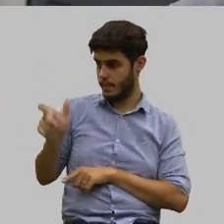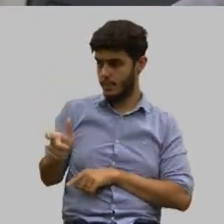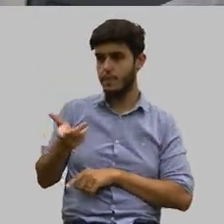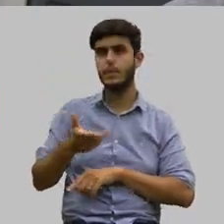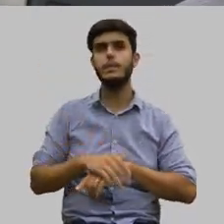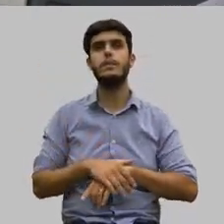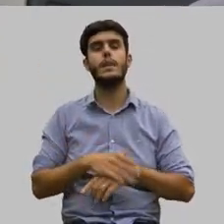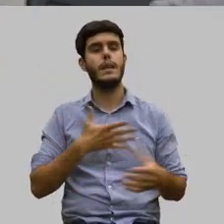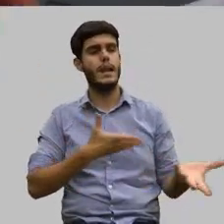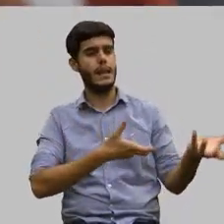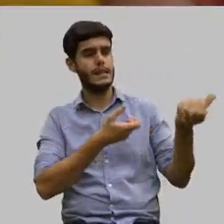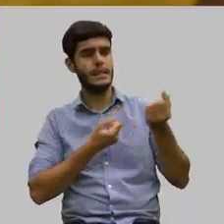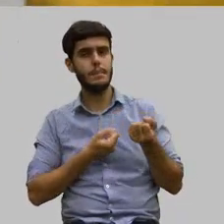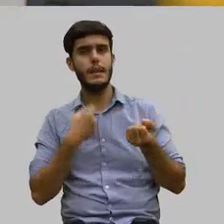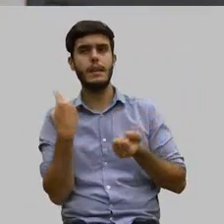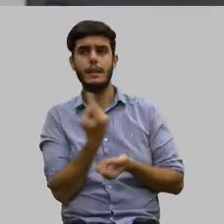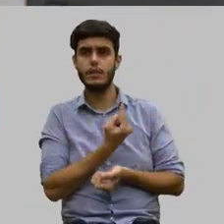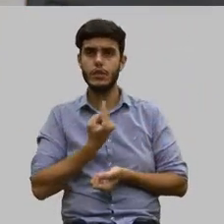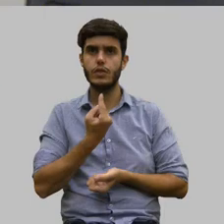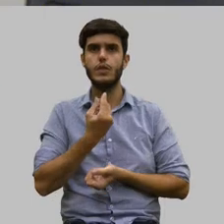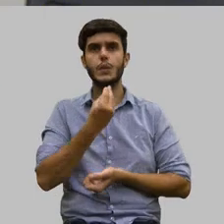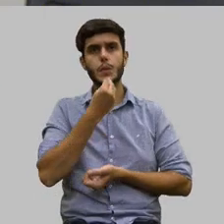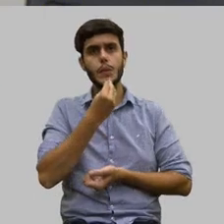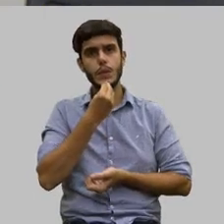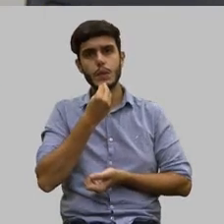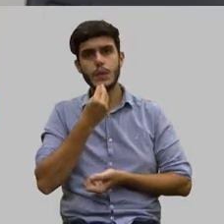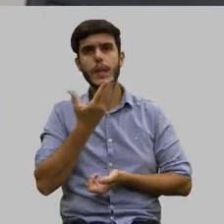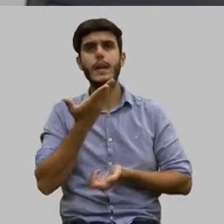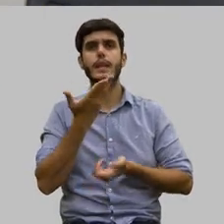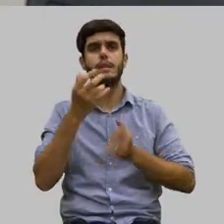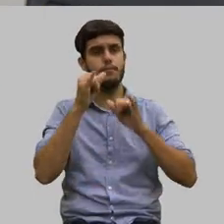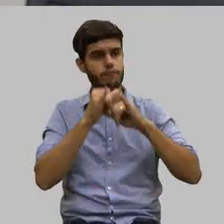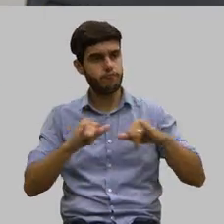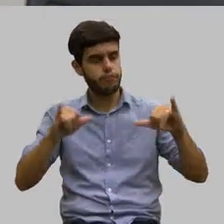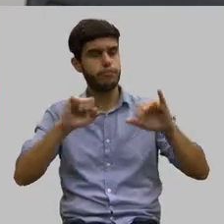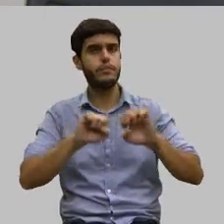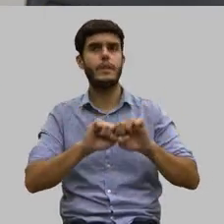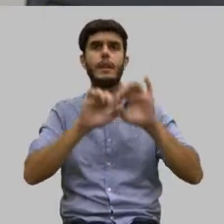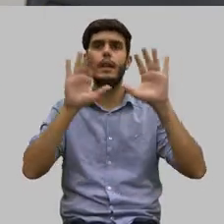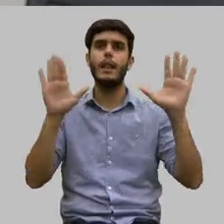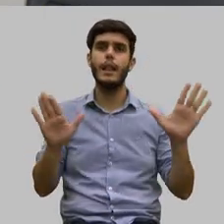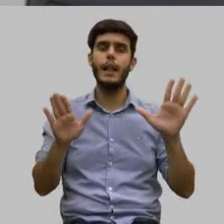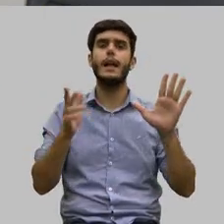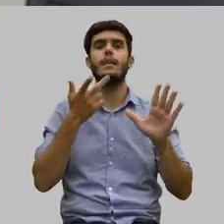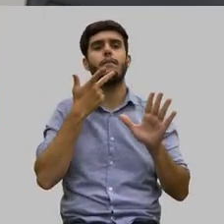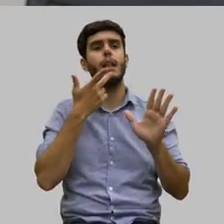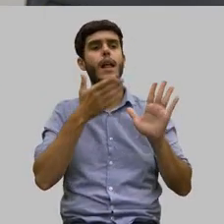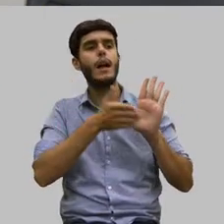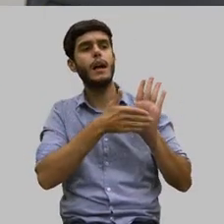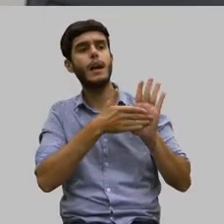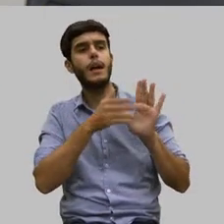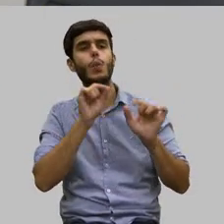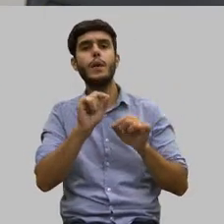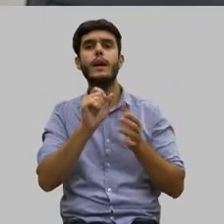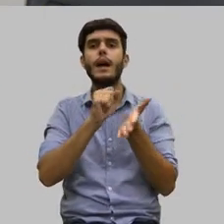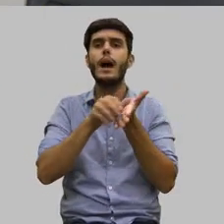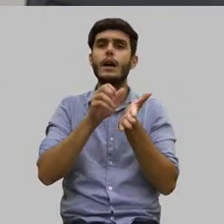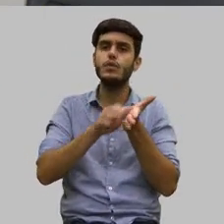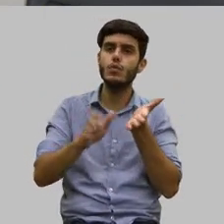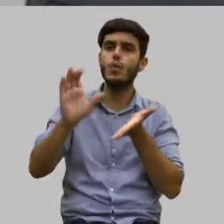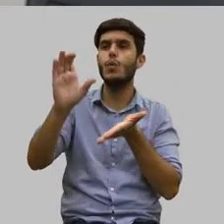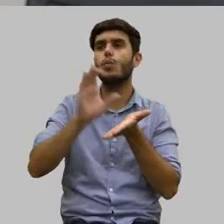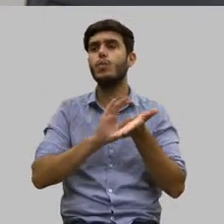receber e termos a oportunidade de e esclarecermos e prestar contas e das diversas atividades